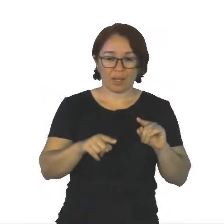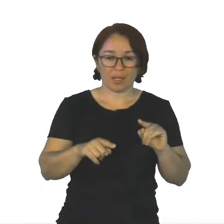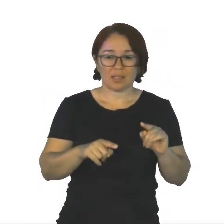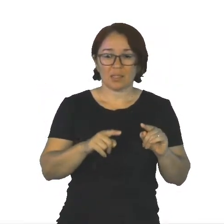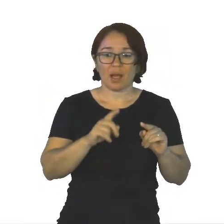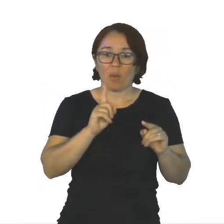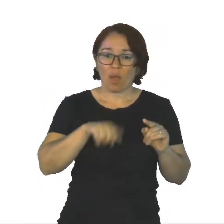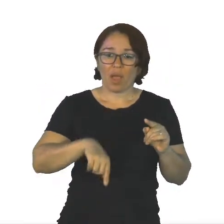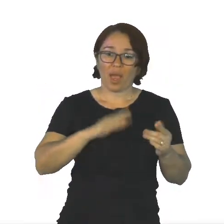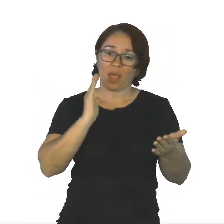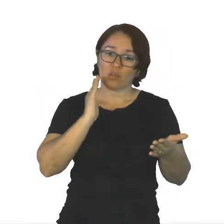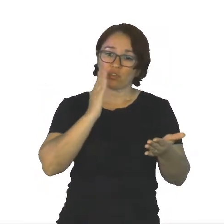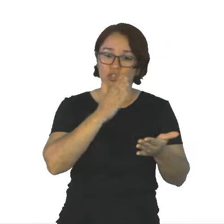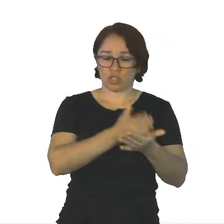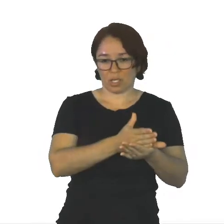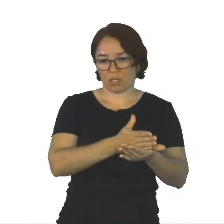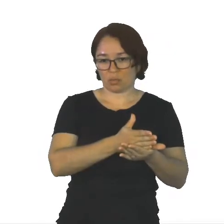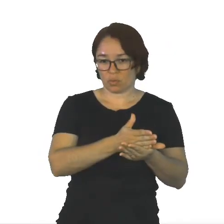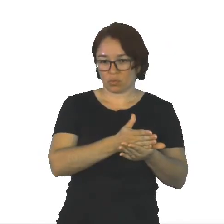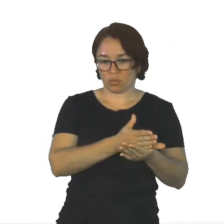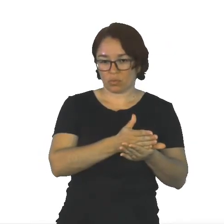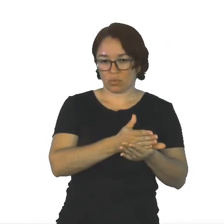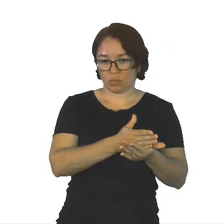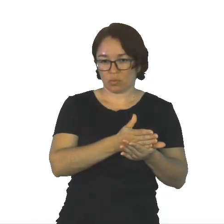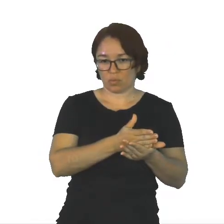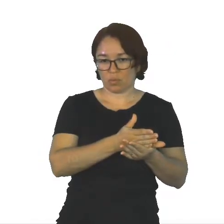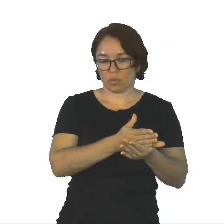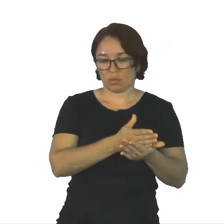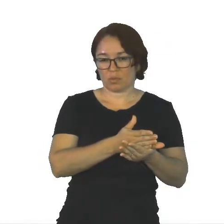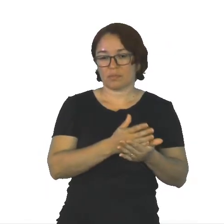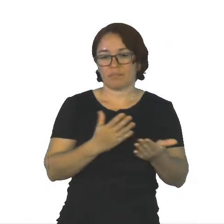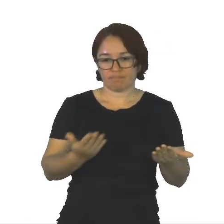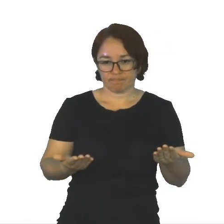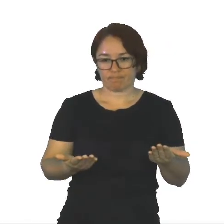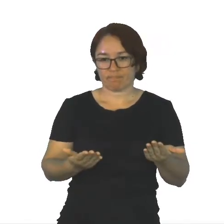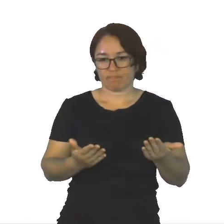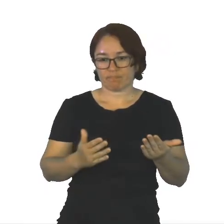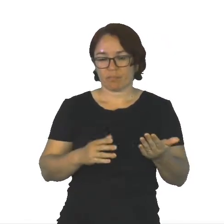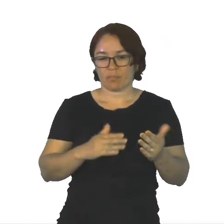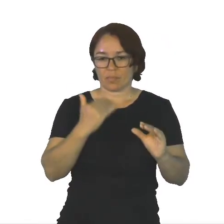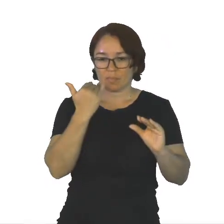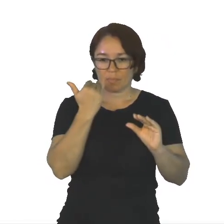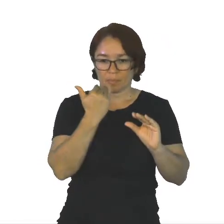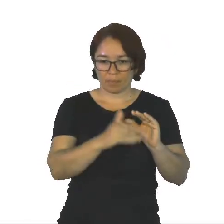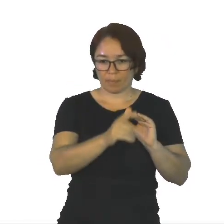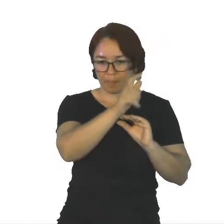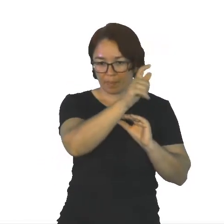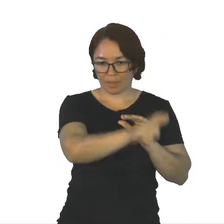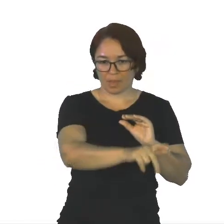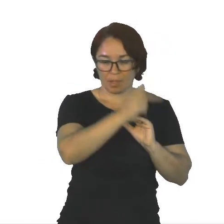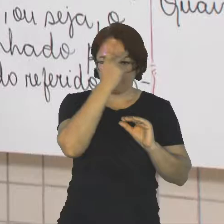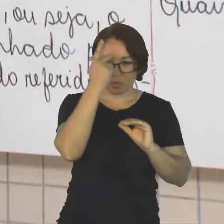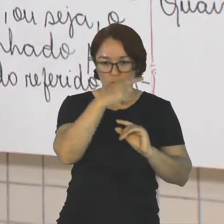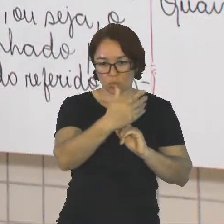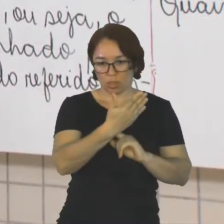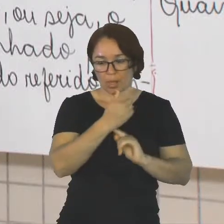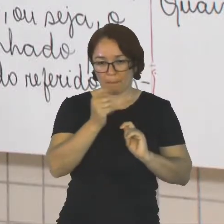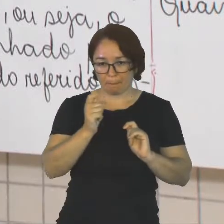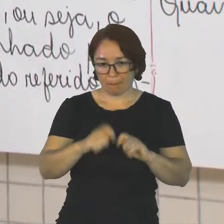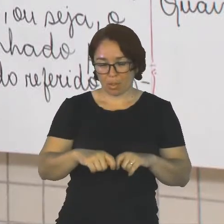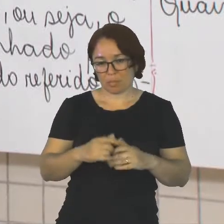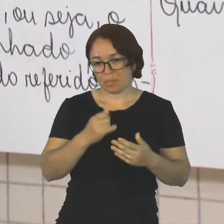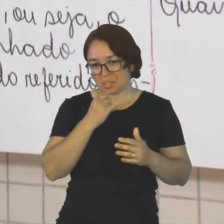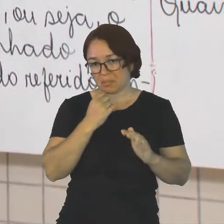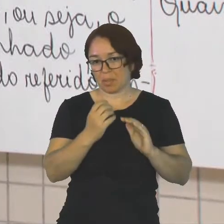pode resolver mesmo esse problema, tá? Para uma pessoa que pode solucionar esse problema. No caso, a empresa ela pode solucionar